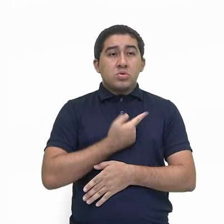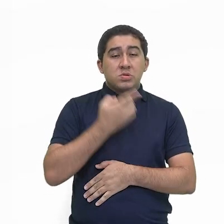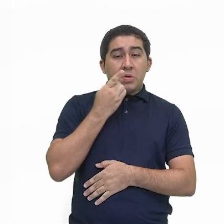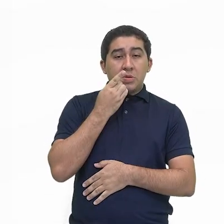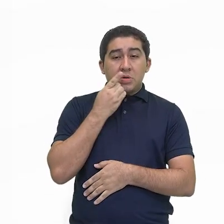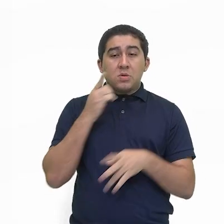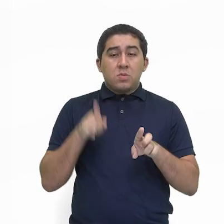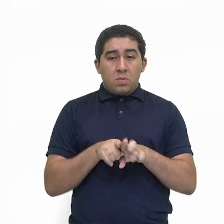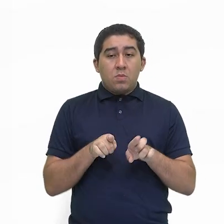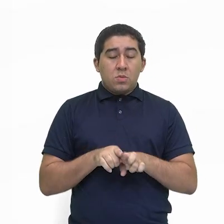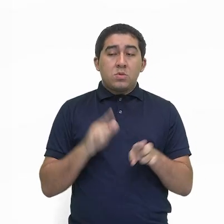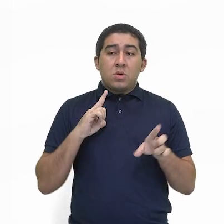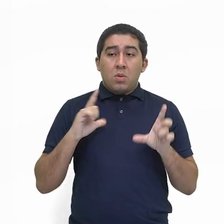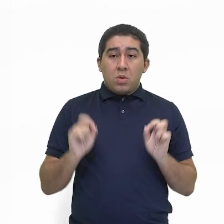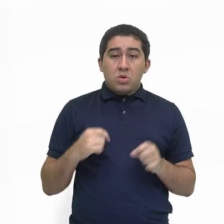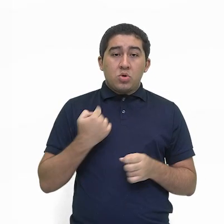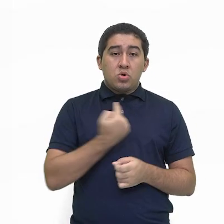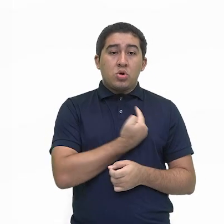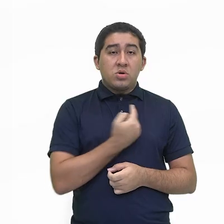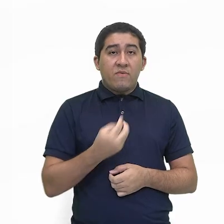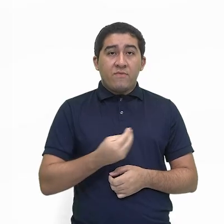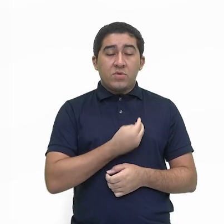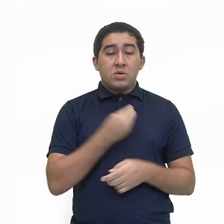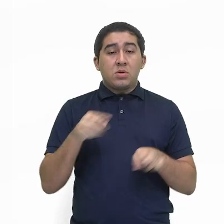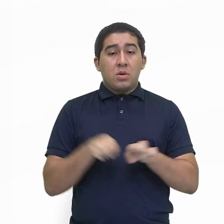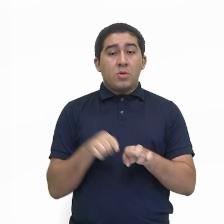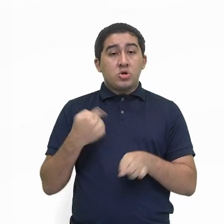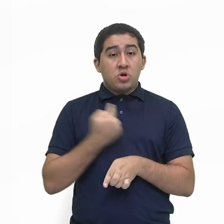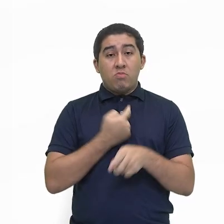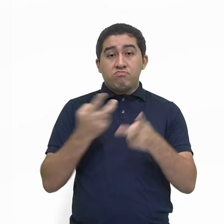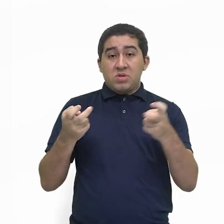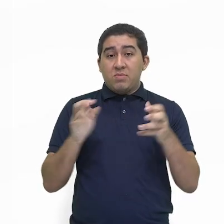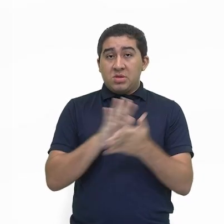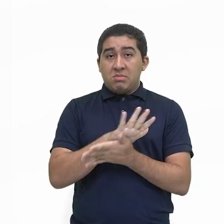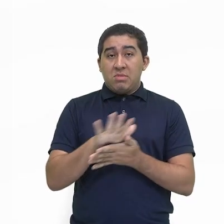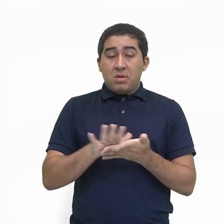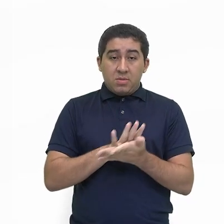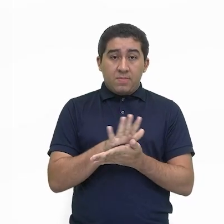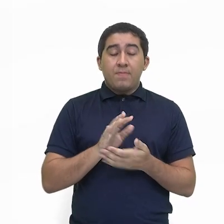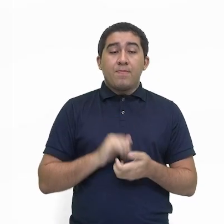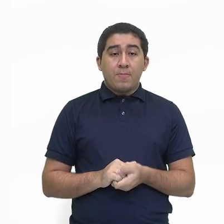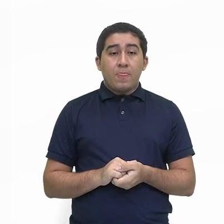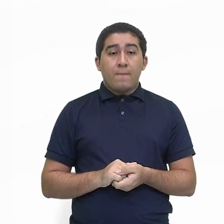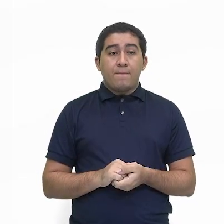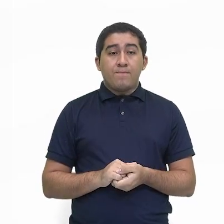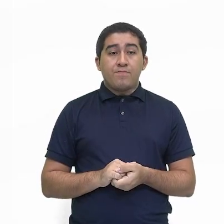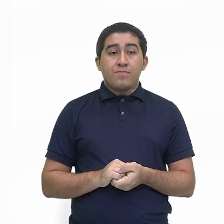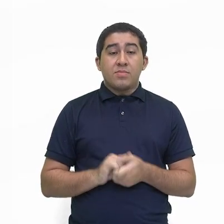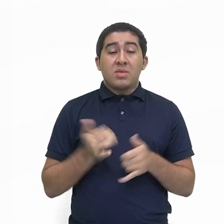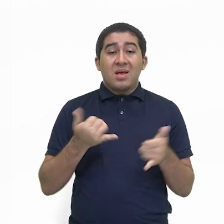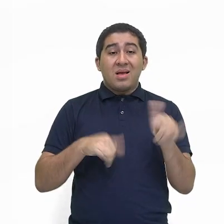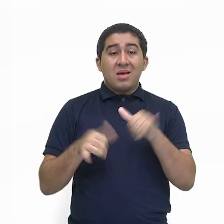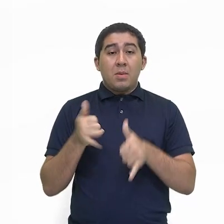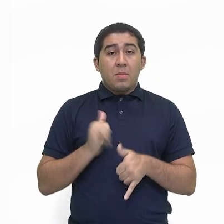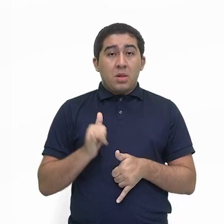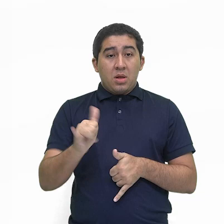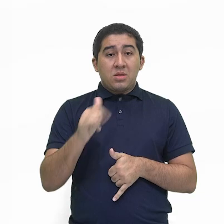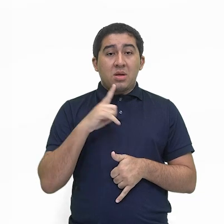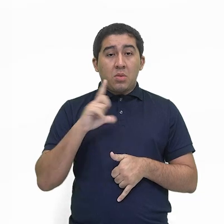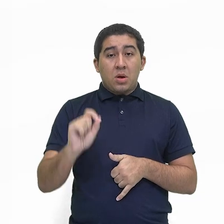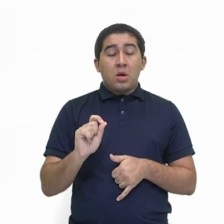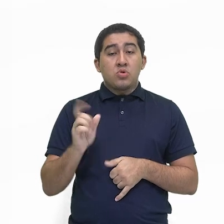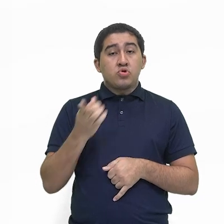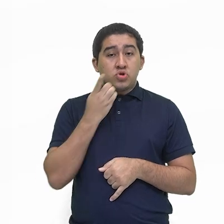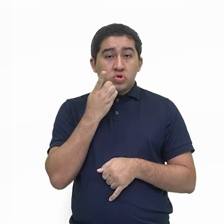né? Está na nossa vida e às vezes a gente não percebe. Então, a eletroquímica, né, está presente em alguns exemplos do